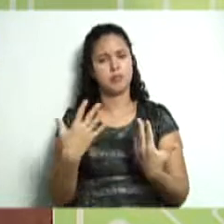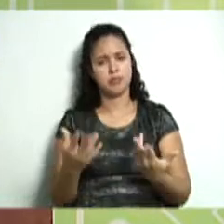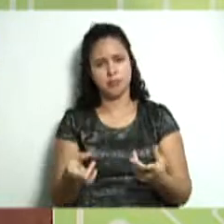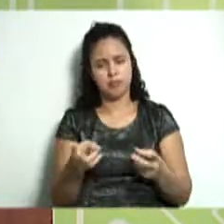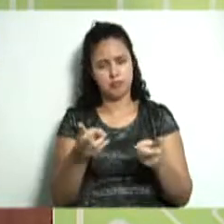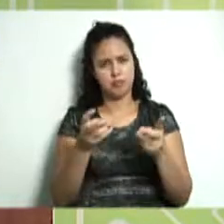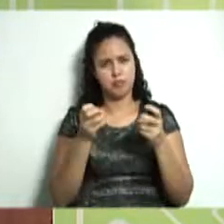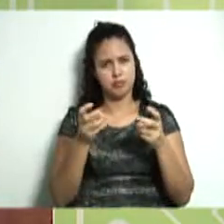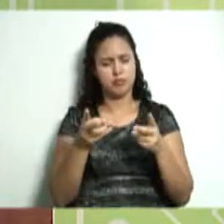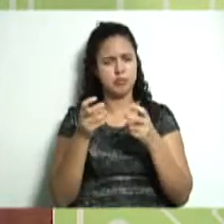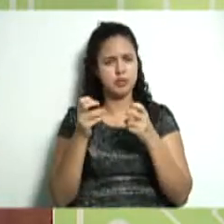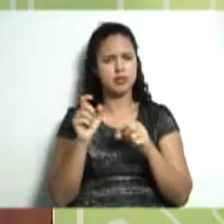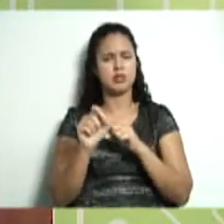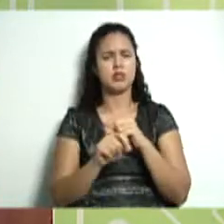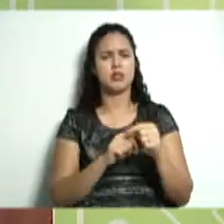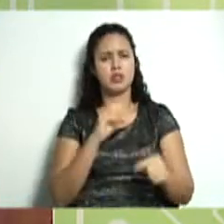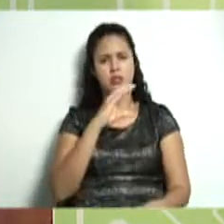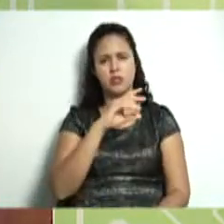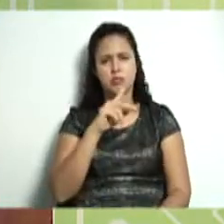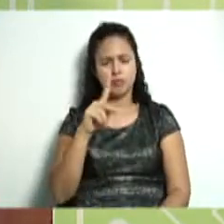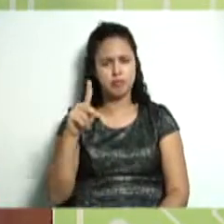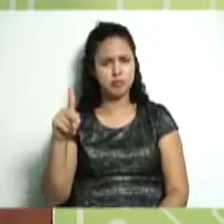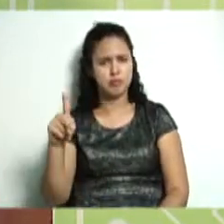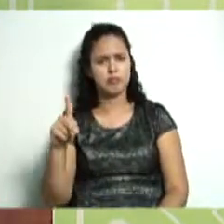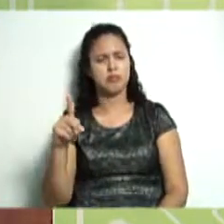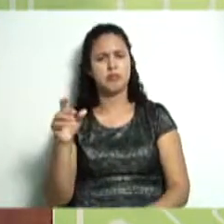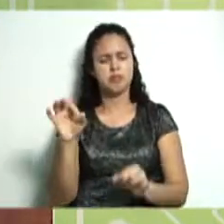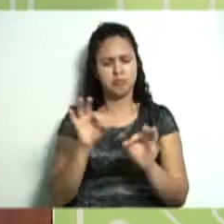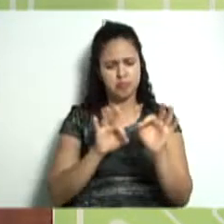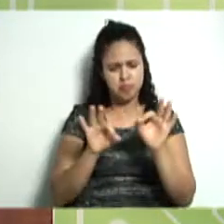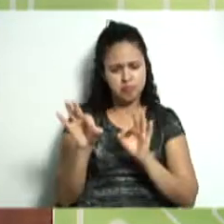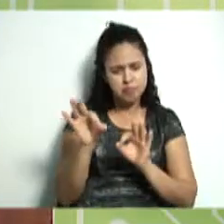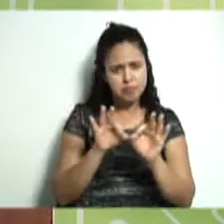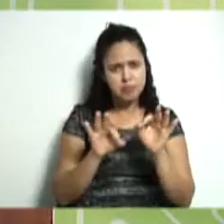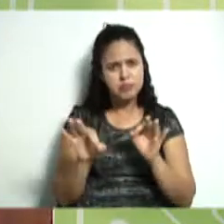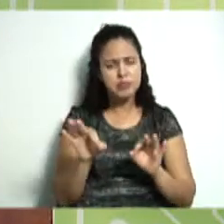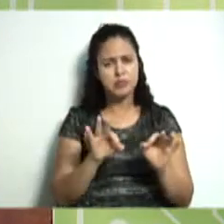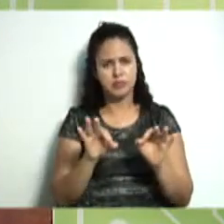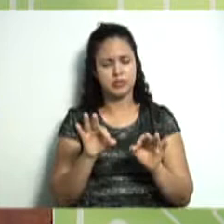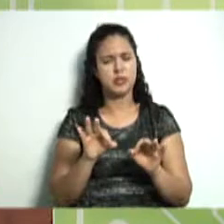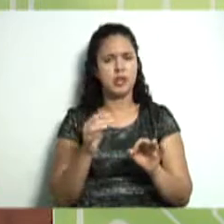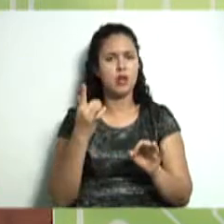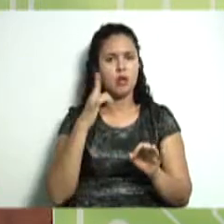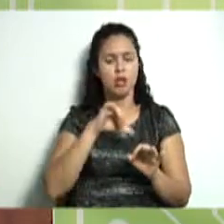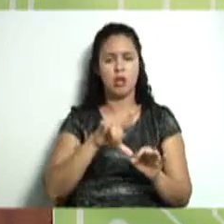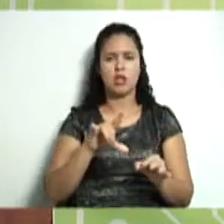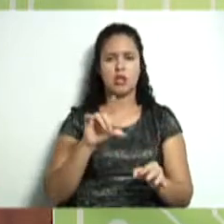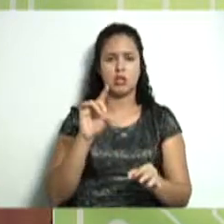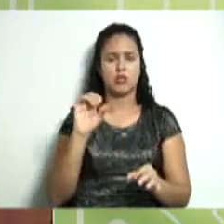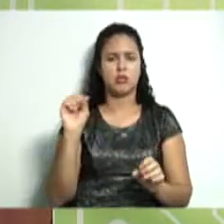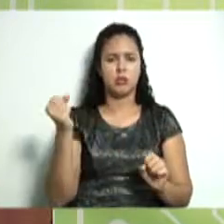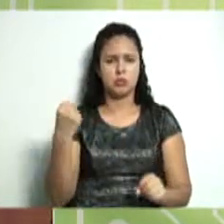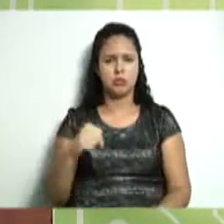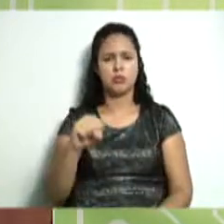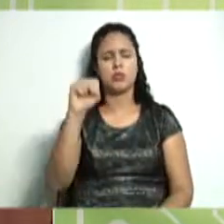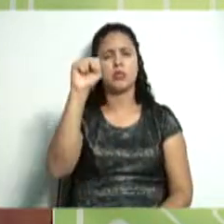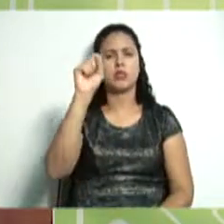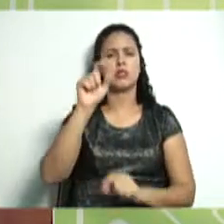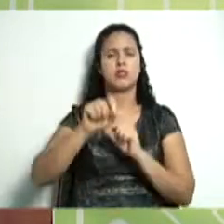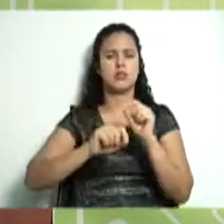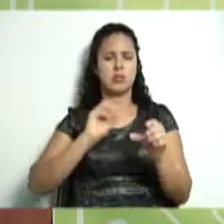que a cooperativa, se ela tiver sucesso, a região em que ela está